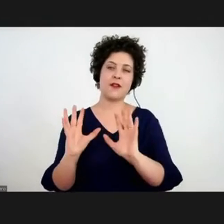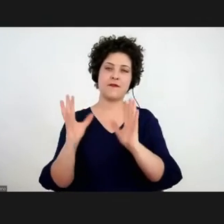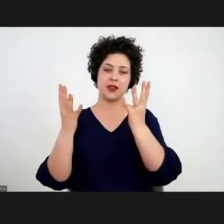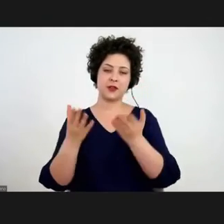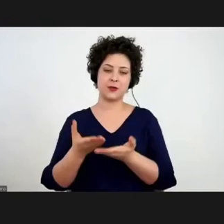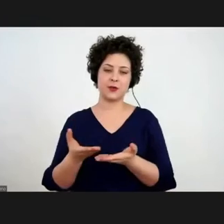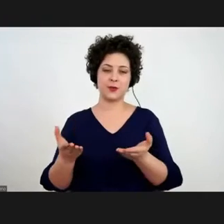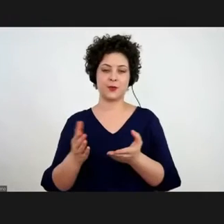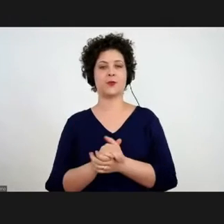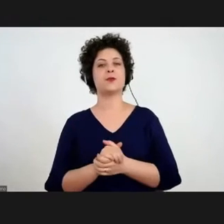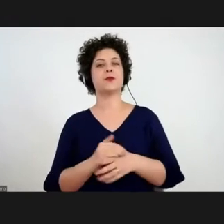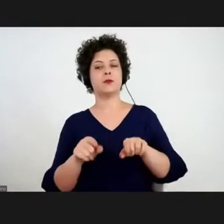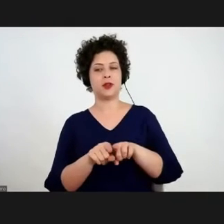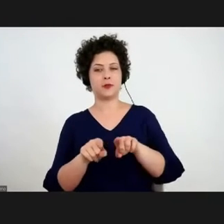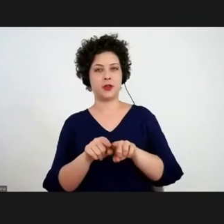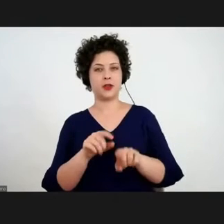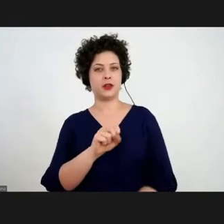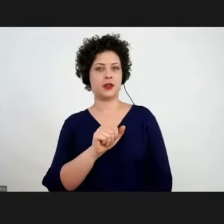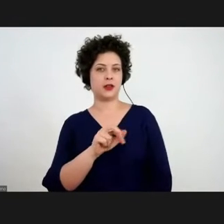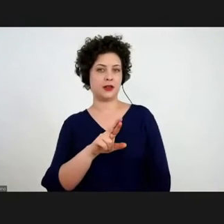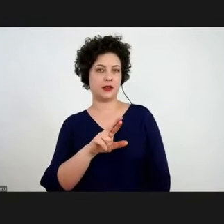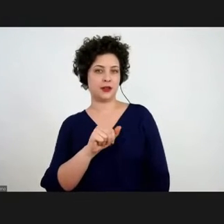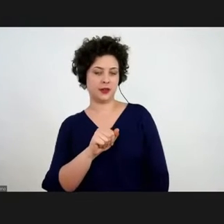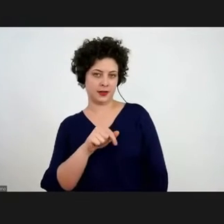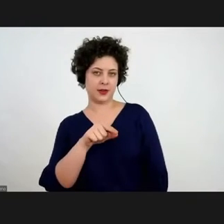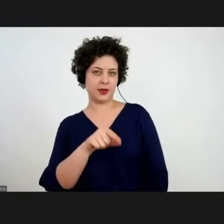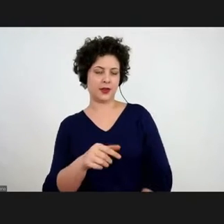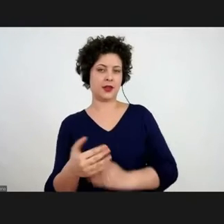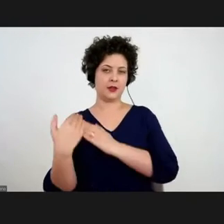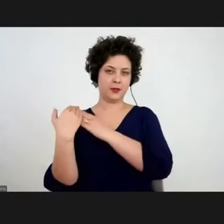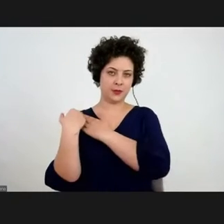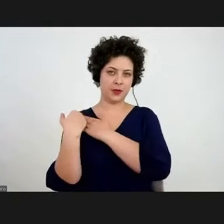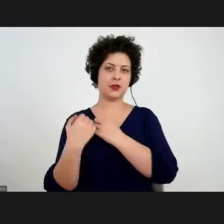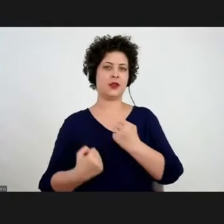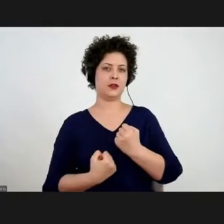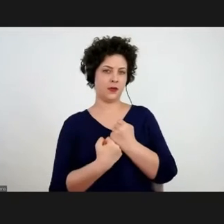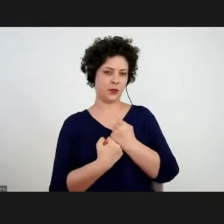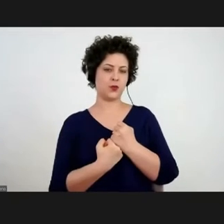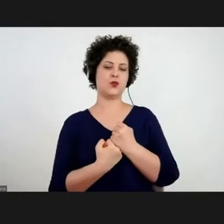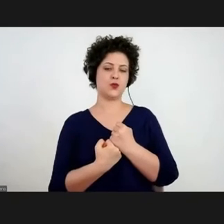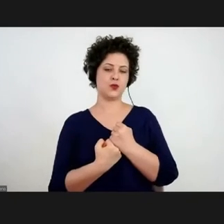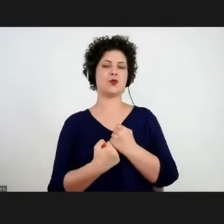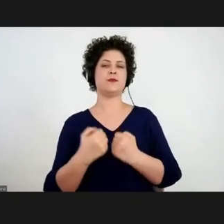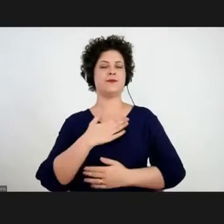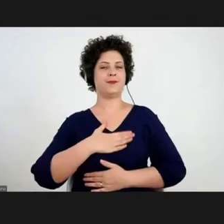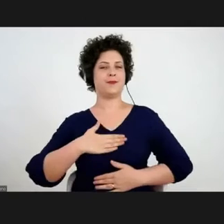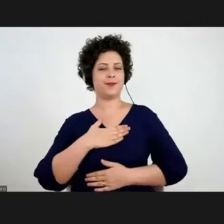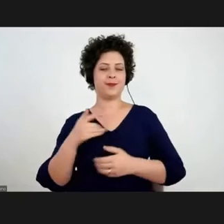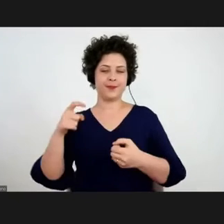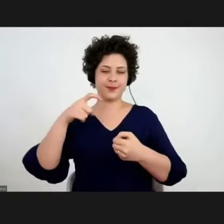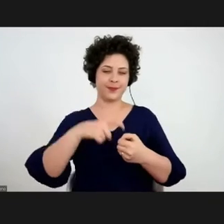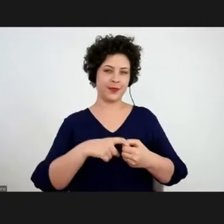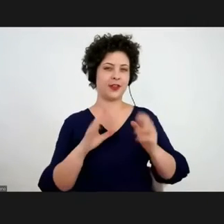evento, também a Sara Valbon, que também dá esse suporte. Prazer em retornar a